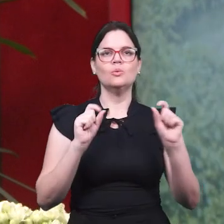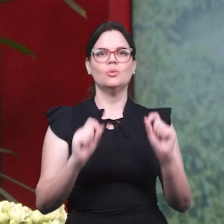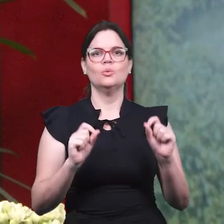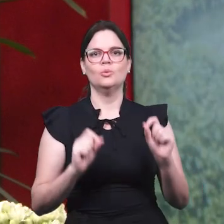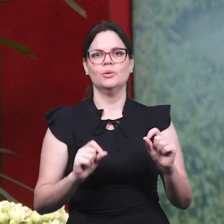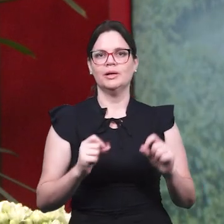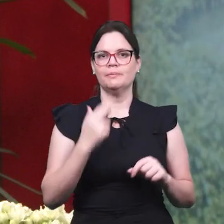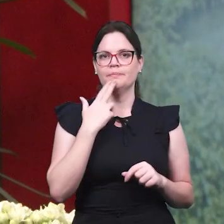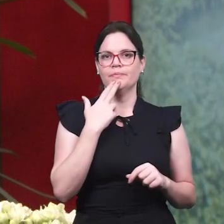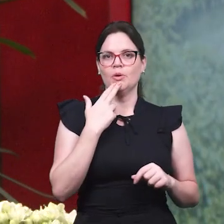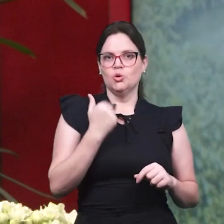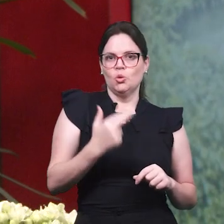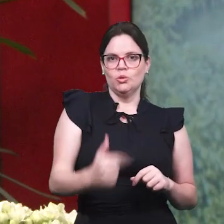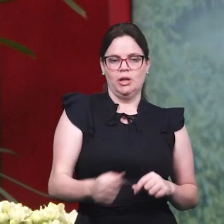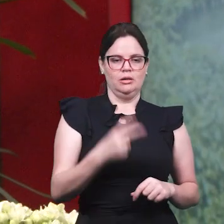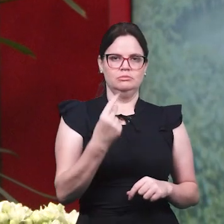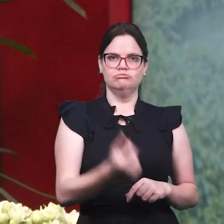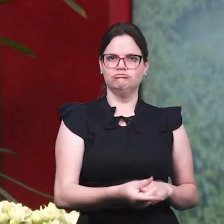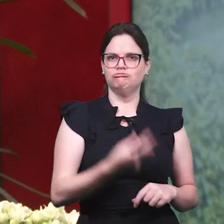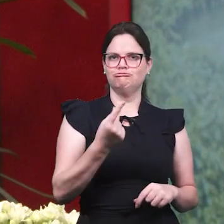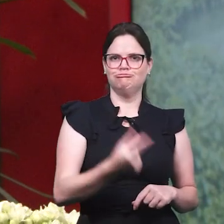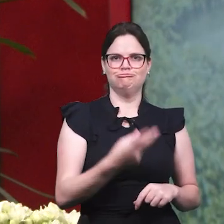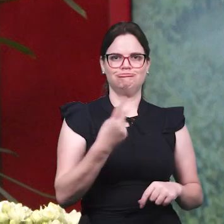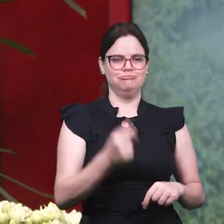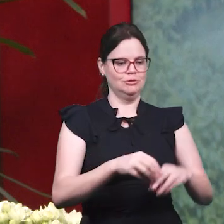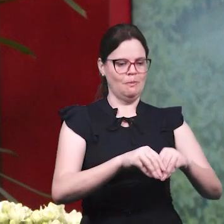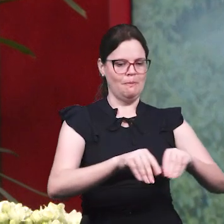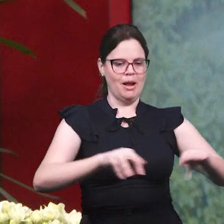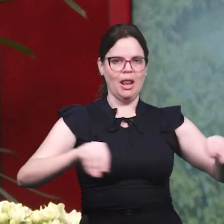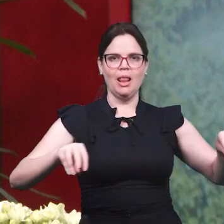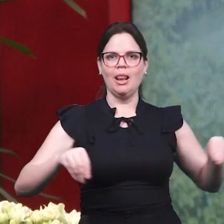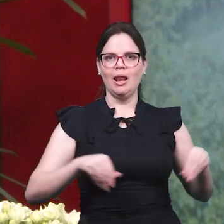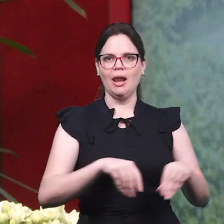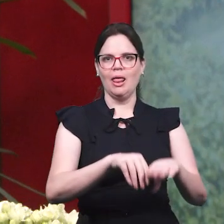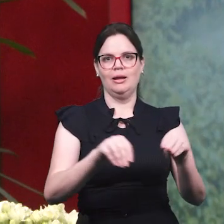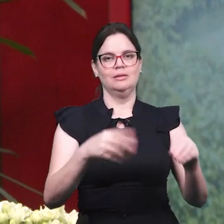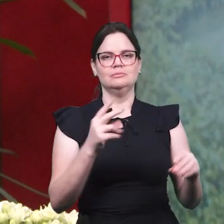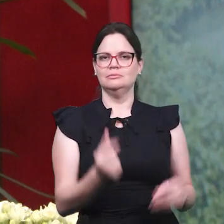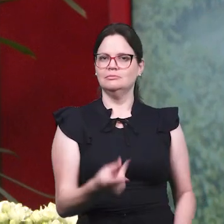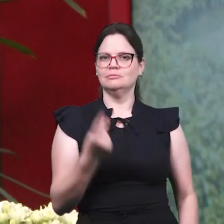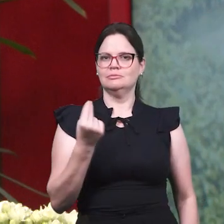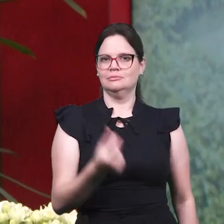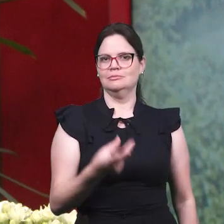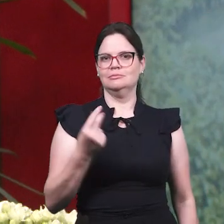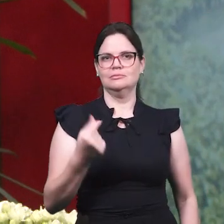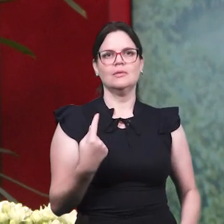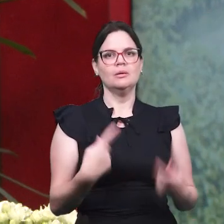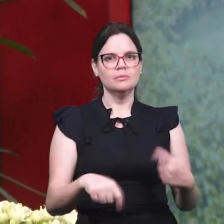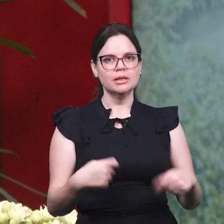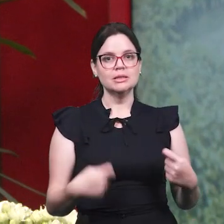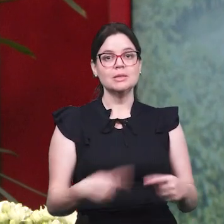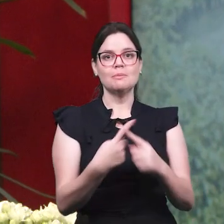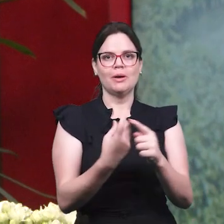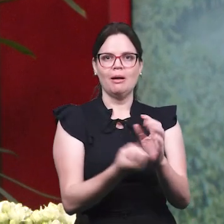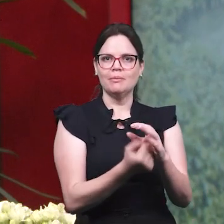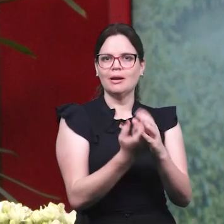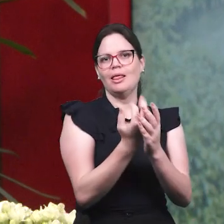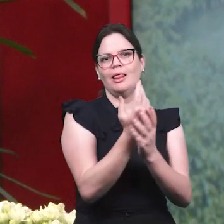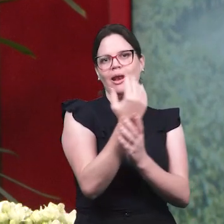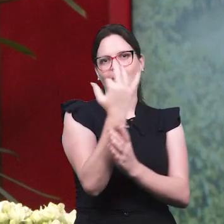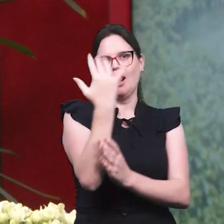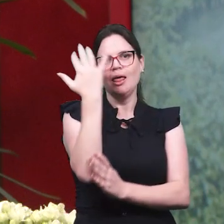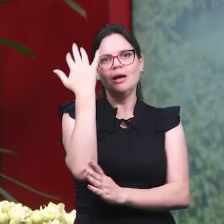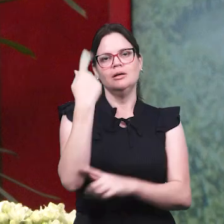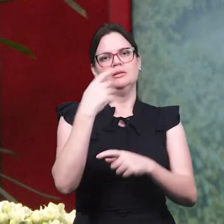esse nutriente por longos períodos, né? Porque hoje, para você manter a saúde do solo, você tem que manter uma capacidade de nutriente apropriada